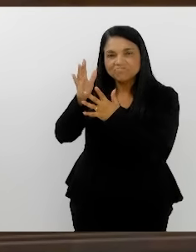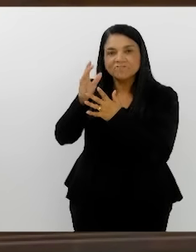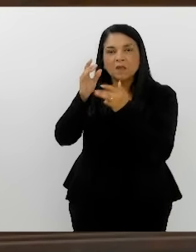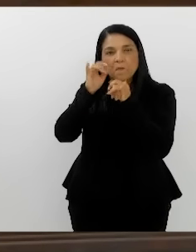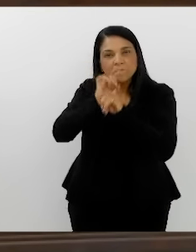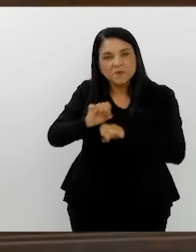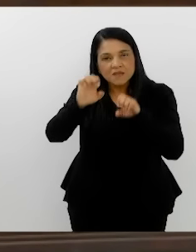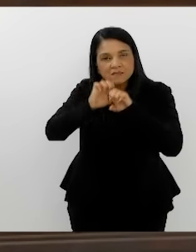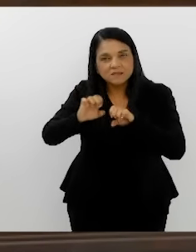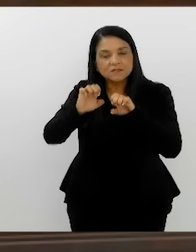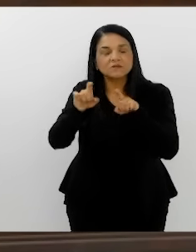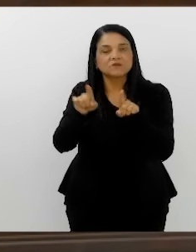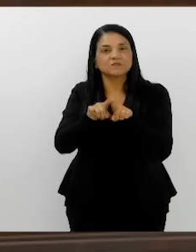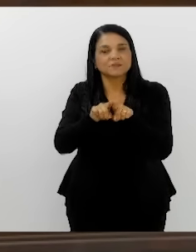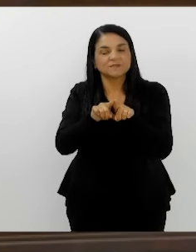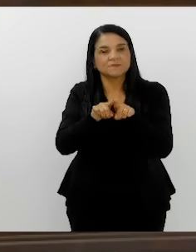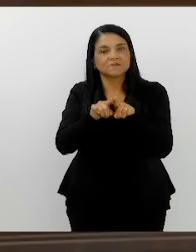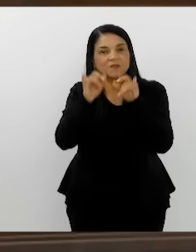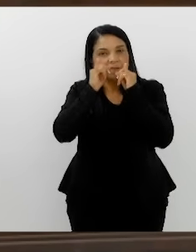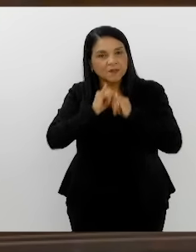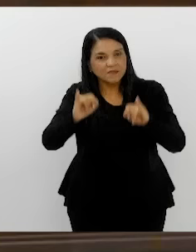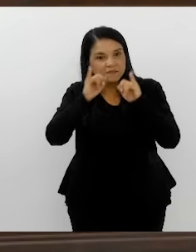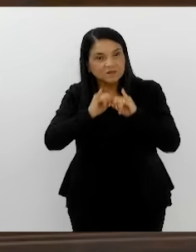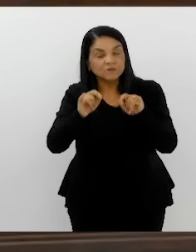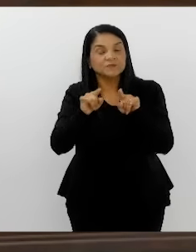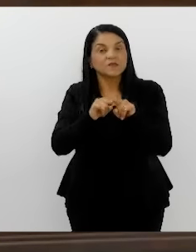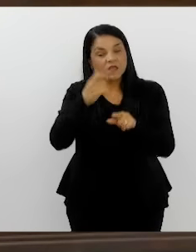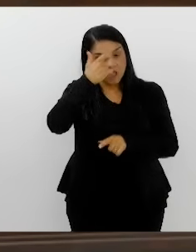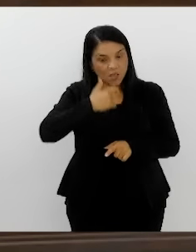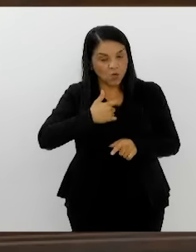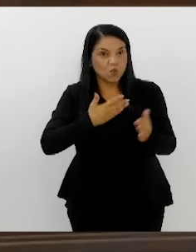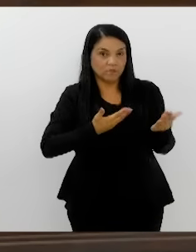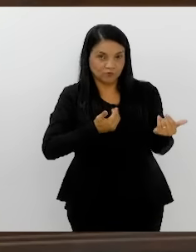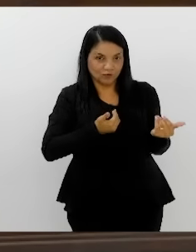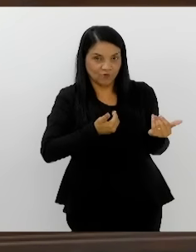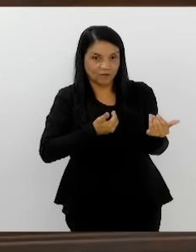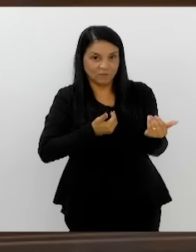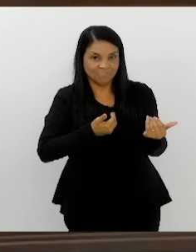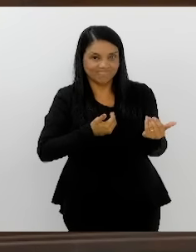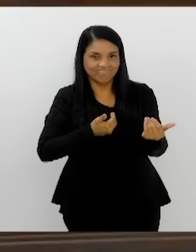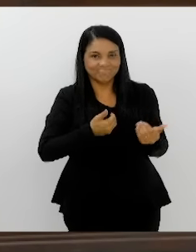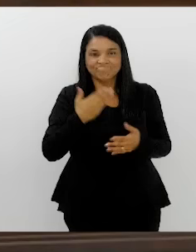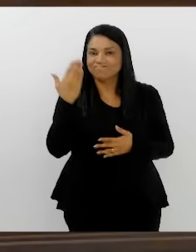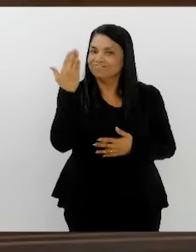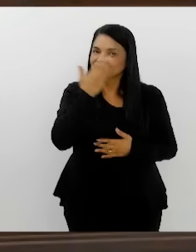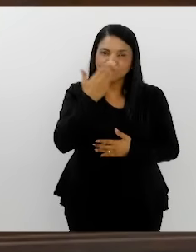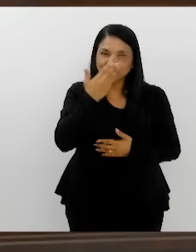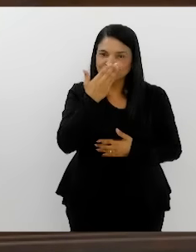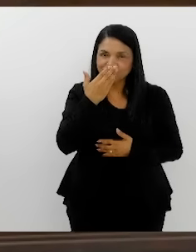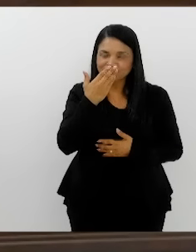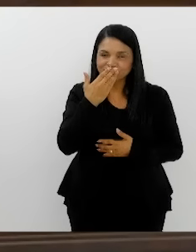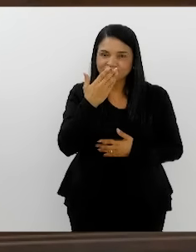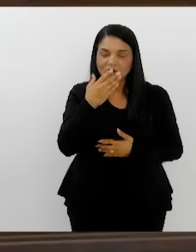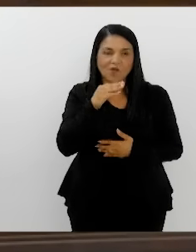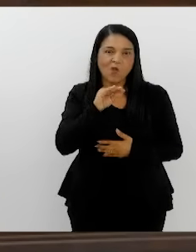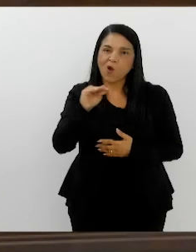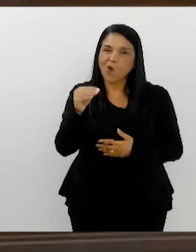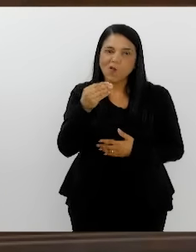jovens que, assim como eu, não viram, não tiveram a